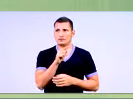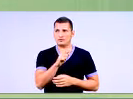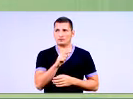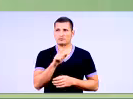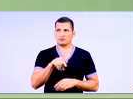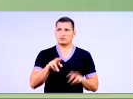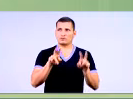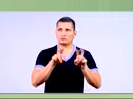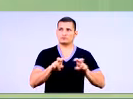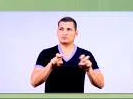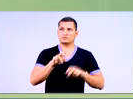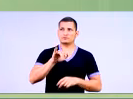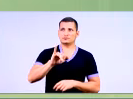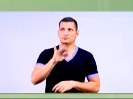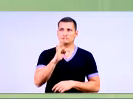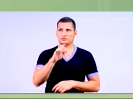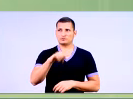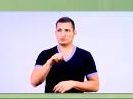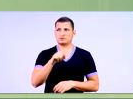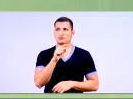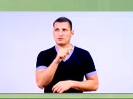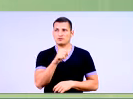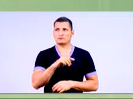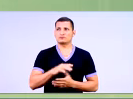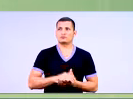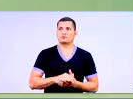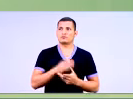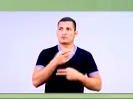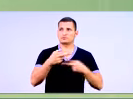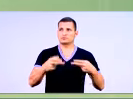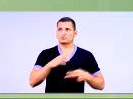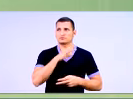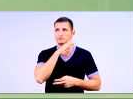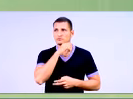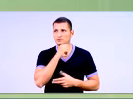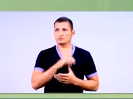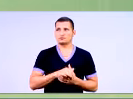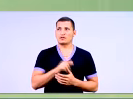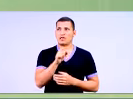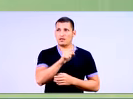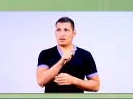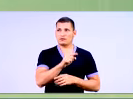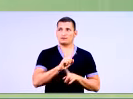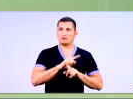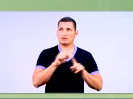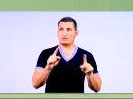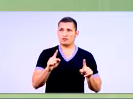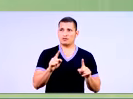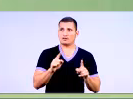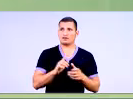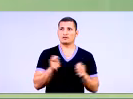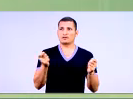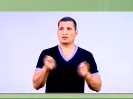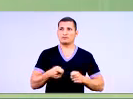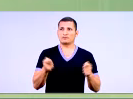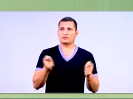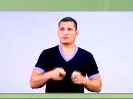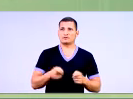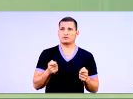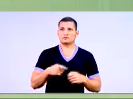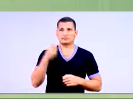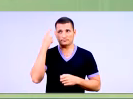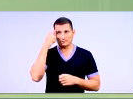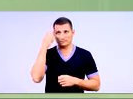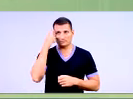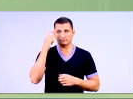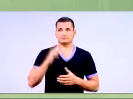o computador. Ele, para objetos e animais, lembram? Ele não is not, não é capaz de